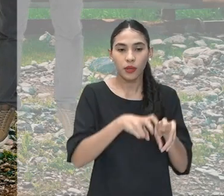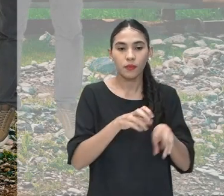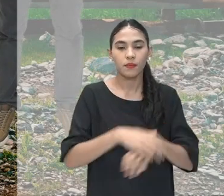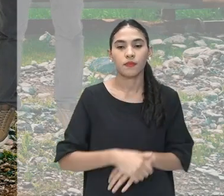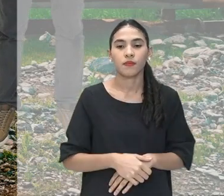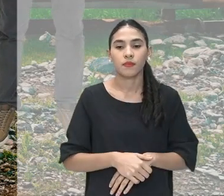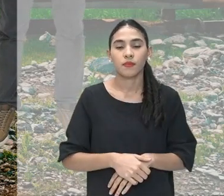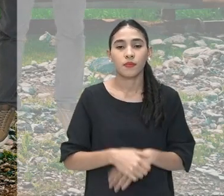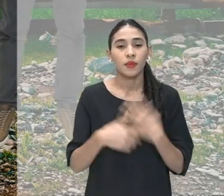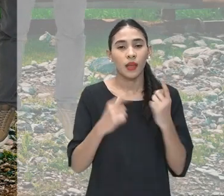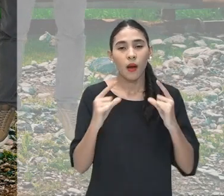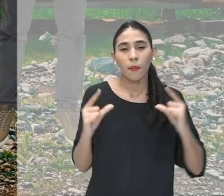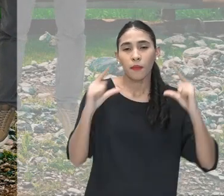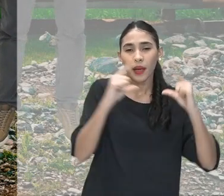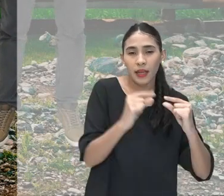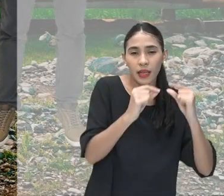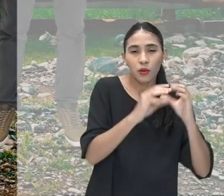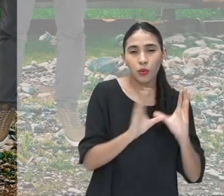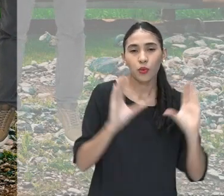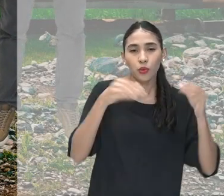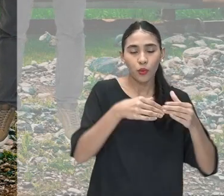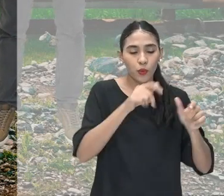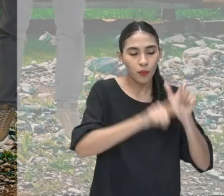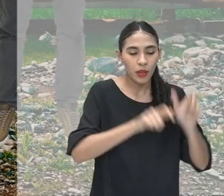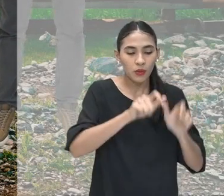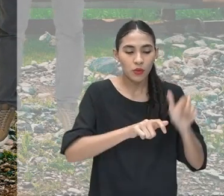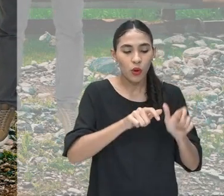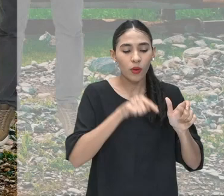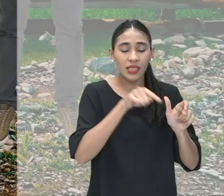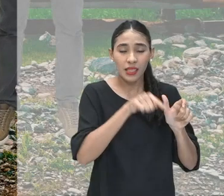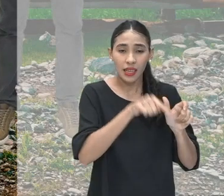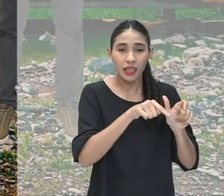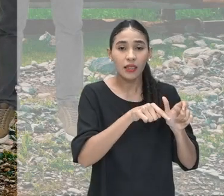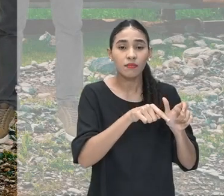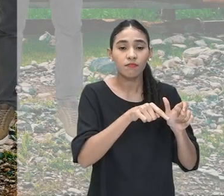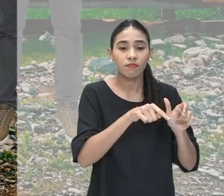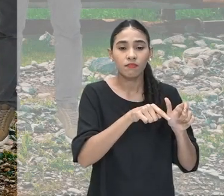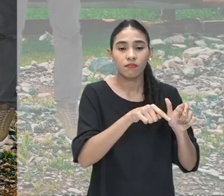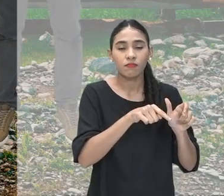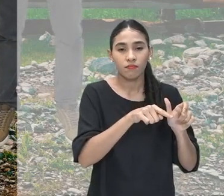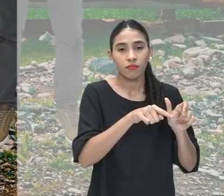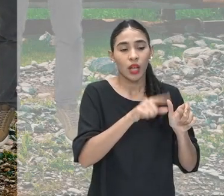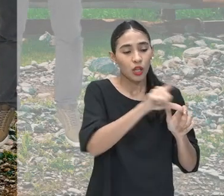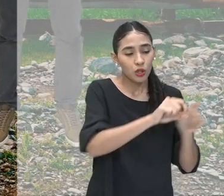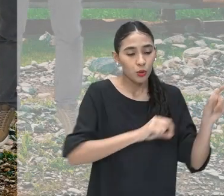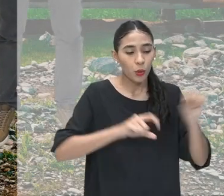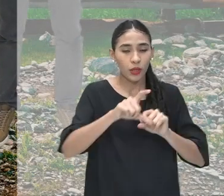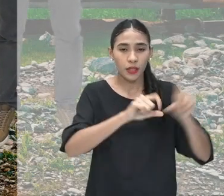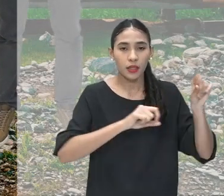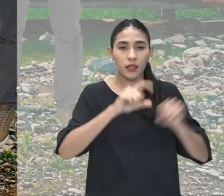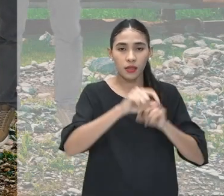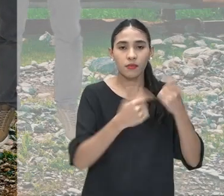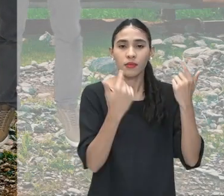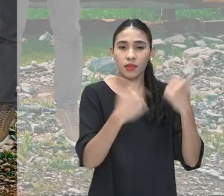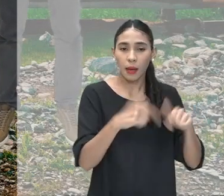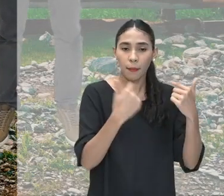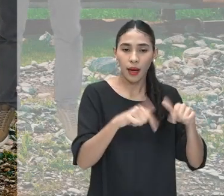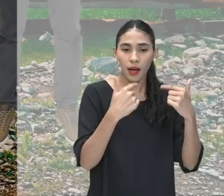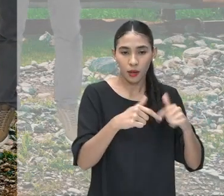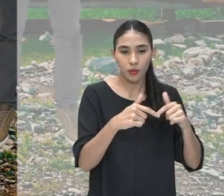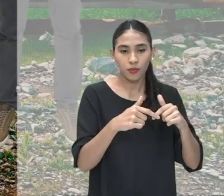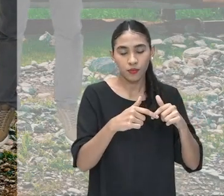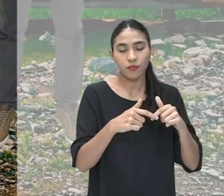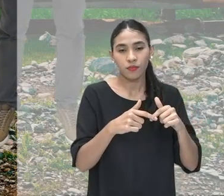uma minoria de pequenos camponeses comunais foi absolvida como mão de obra assalariada dos